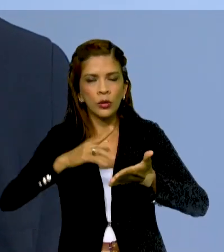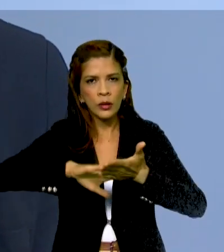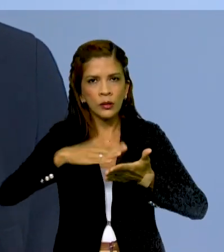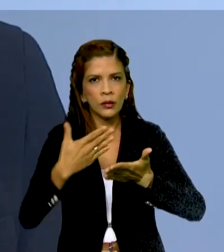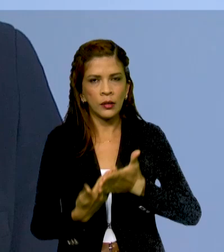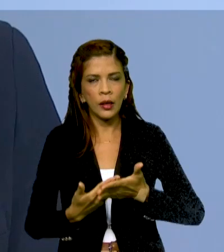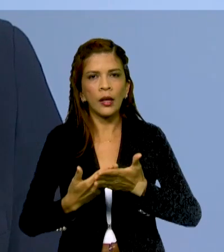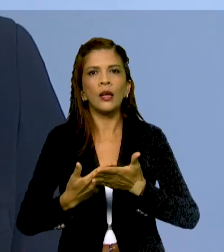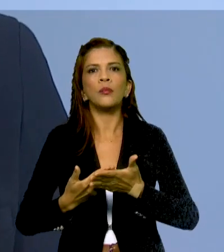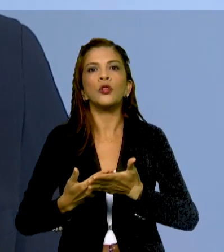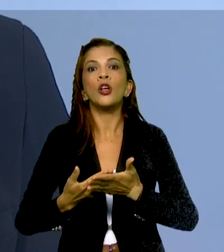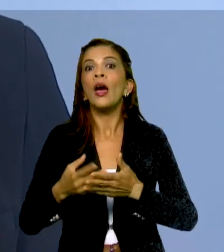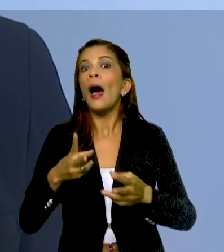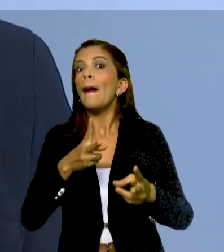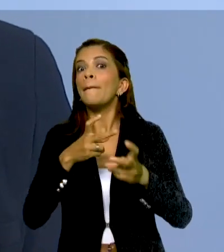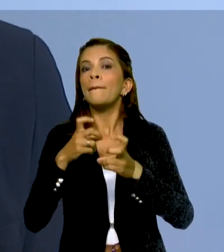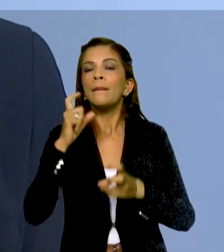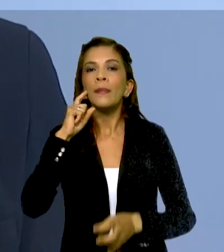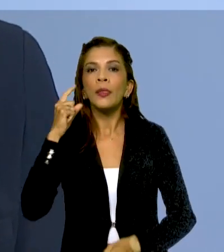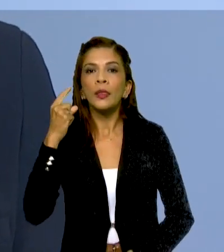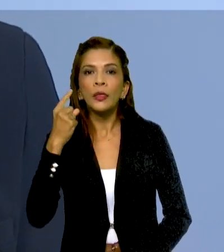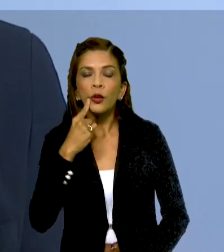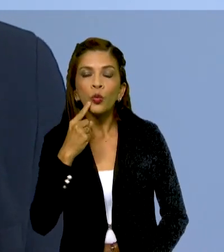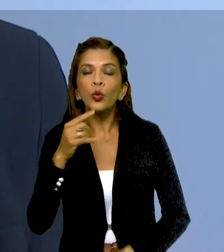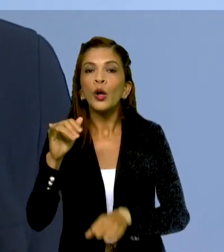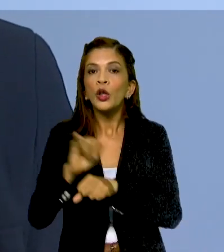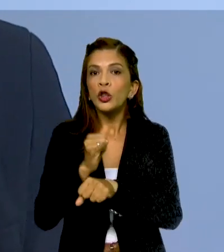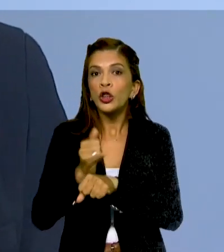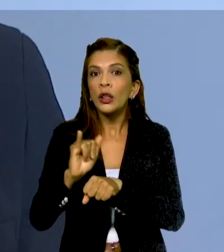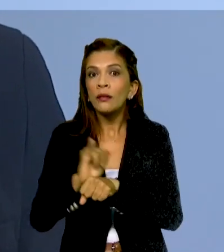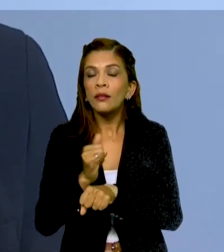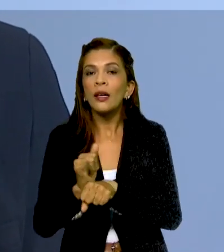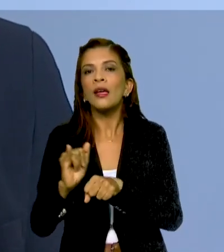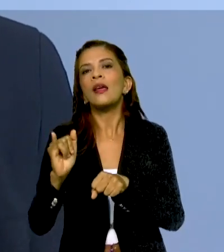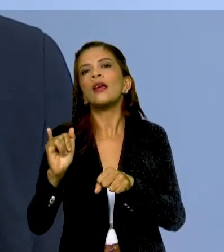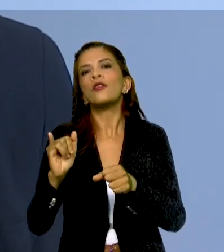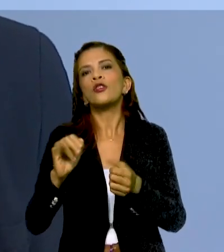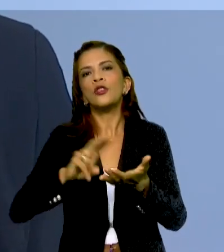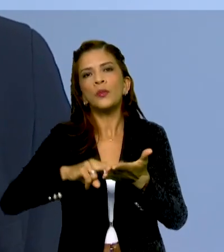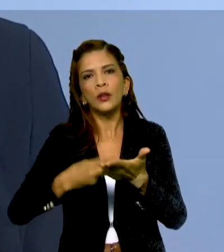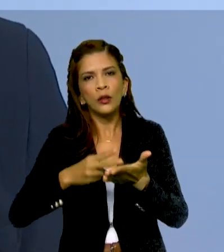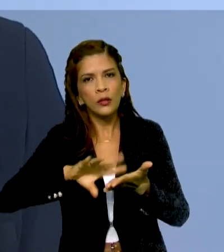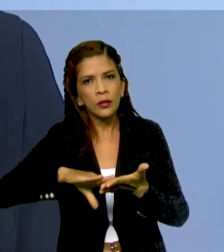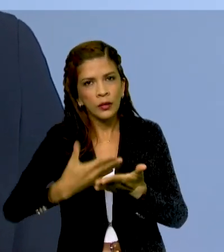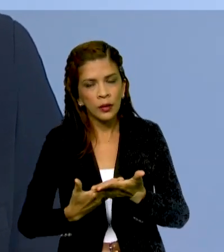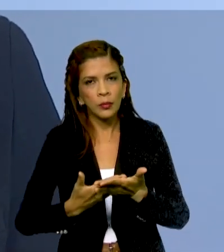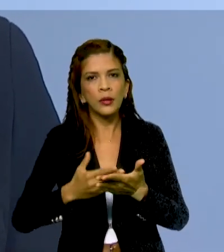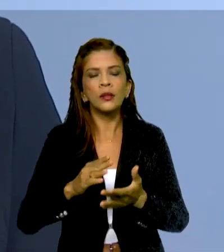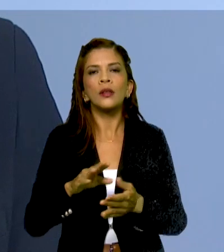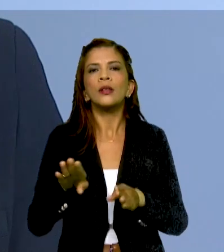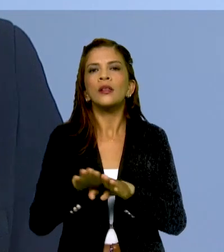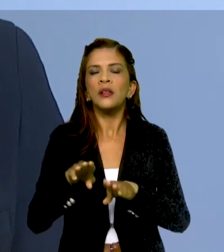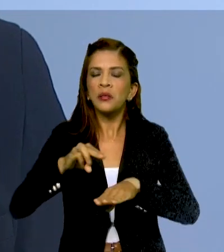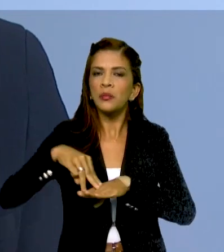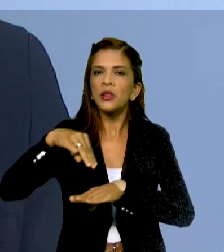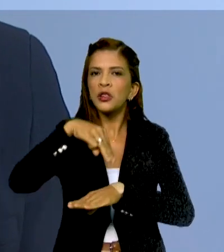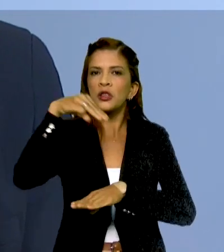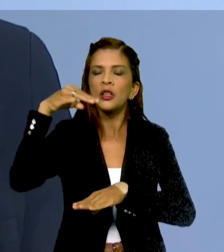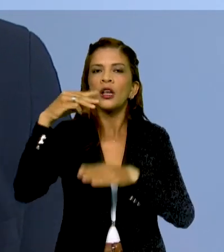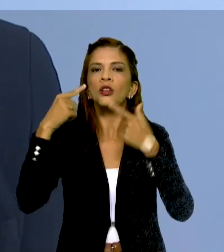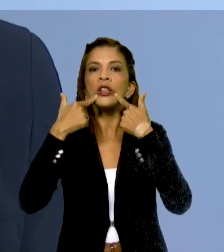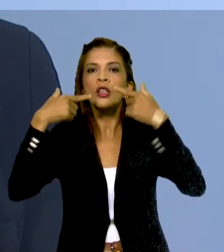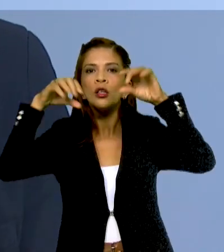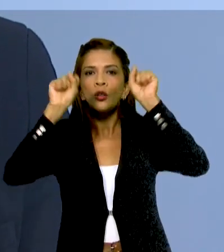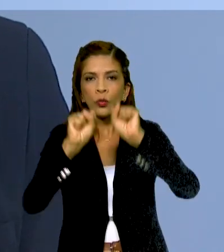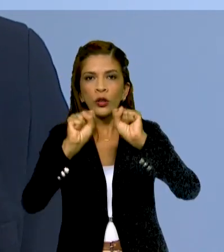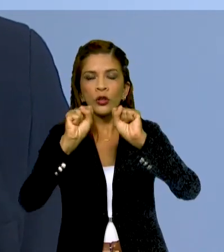das interpretações, sobre estratégias práticas de tradução e interpretação, além do mestrado em Linguística de lá também, que desenvolve